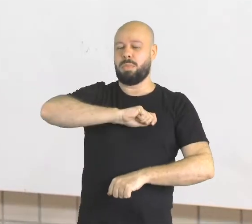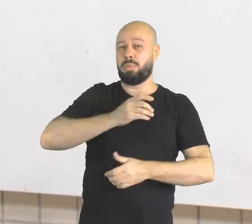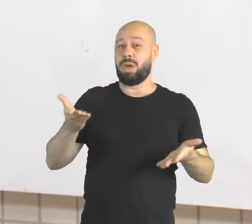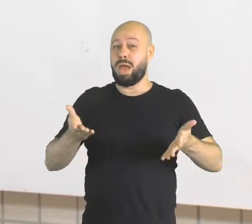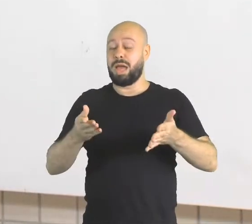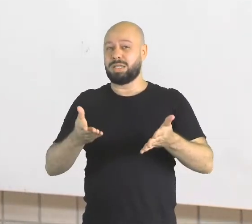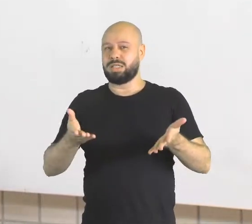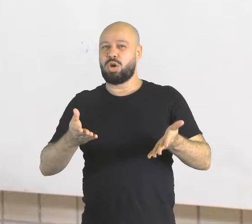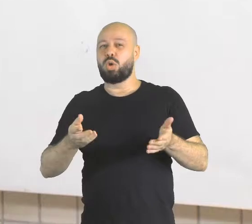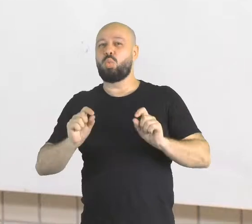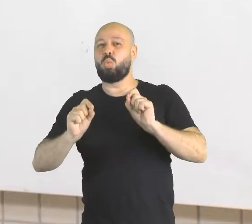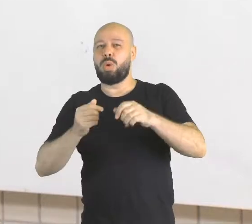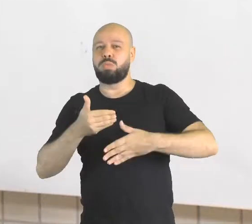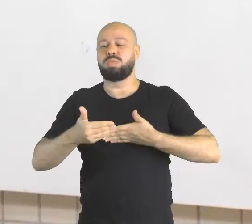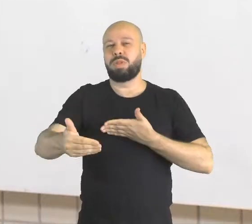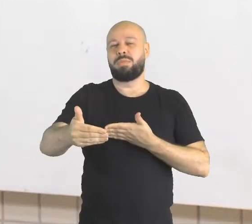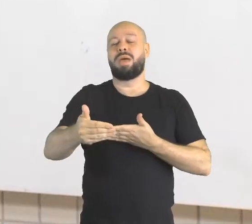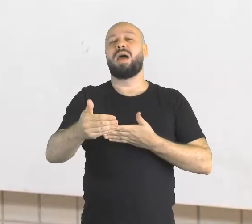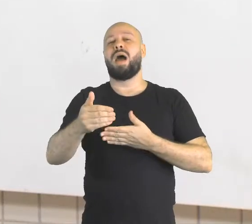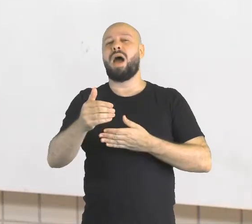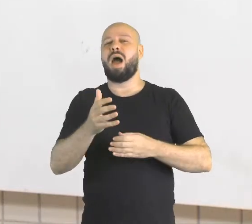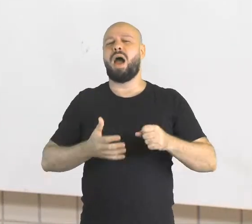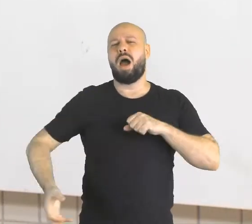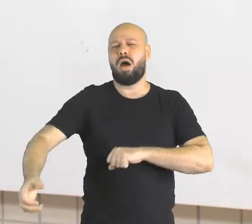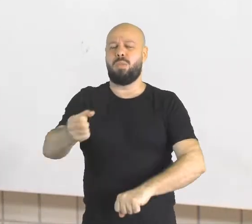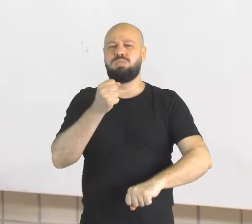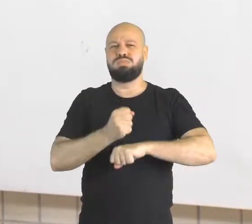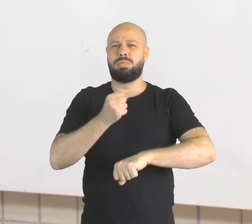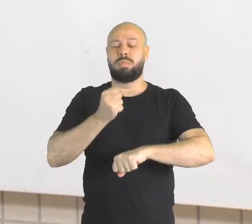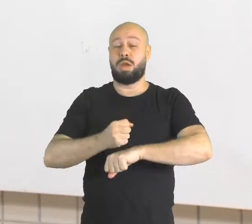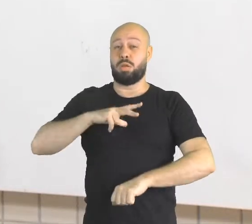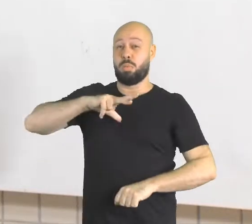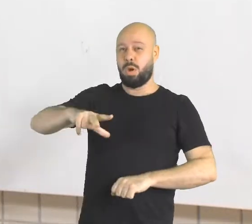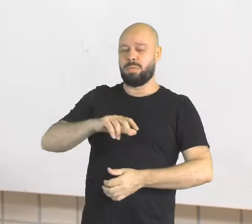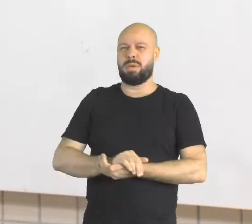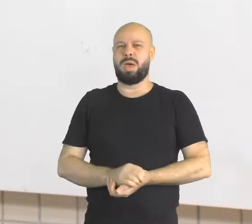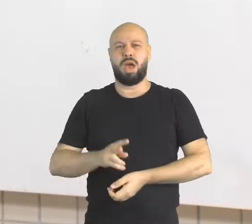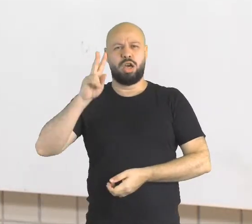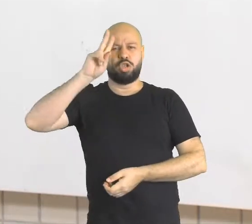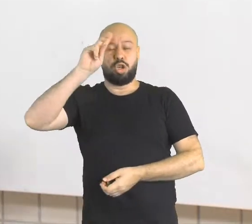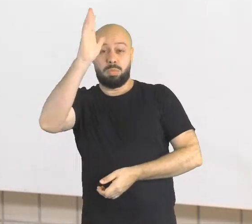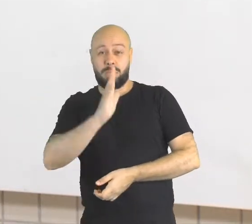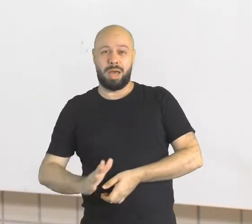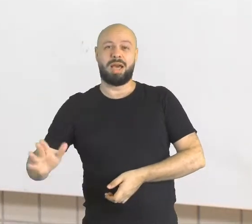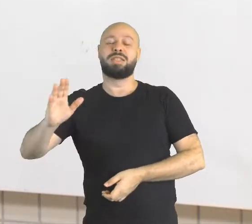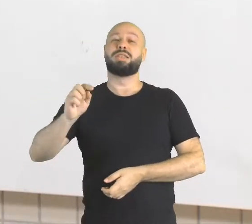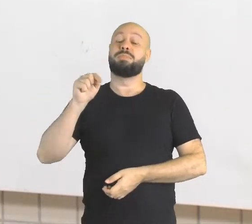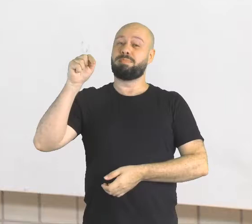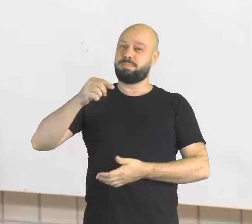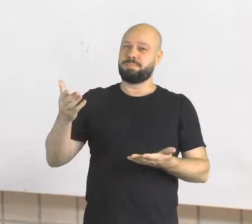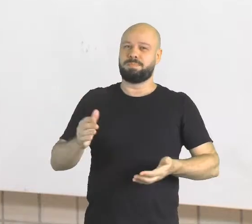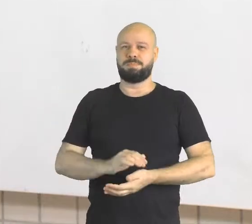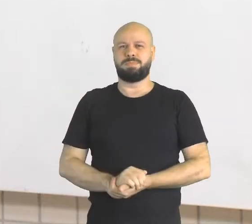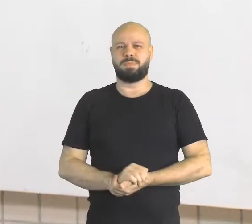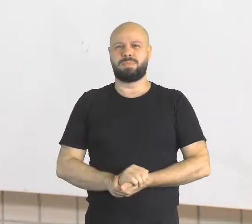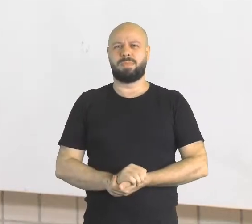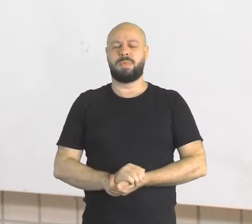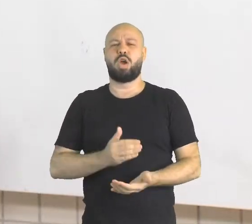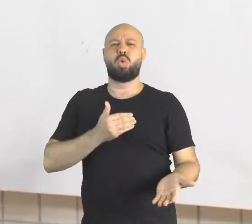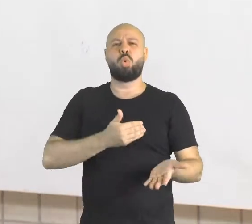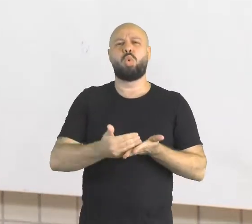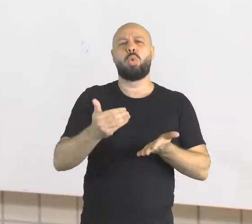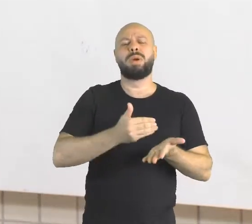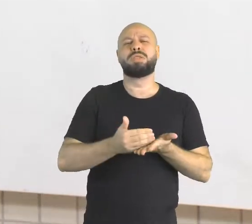trabalhar sobre a colonização portuguesa, sobre a história do Brasil em tese. Bom, tudo tem início